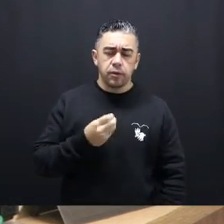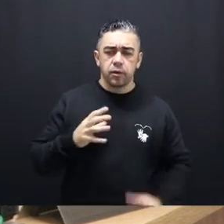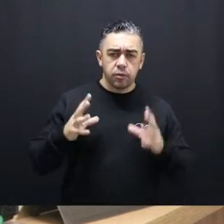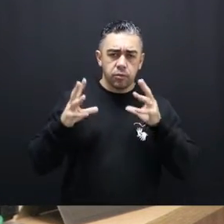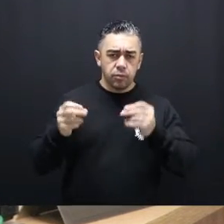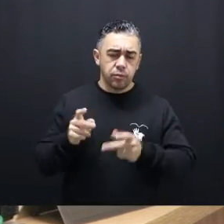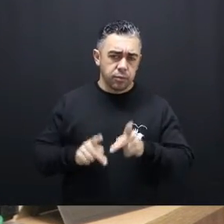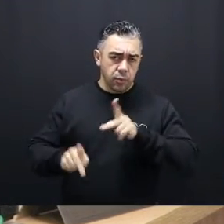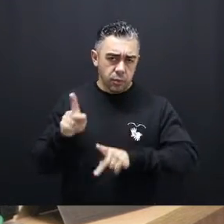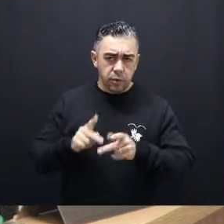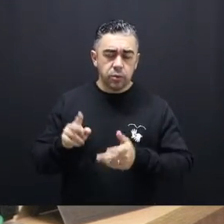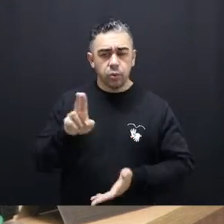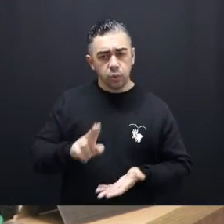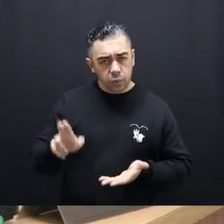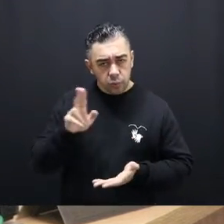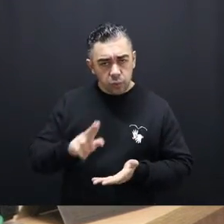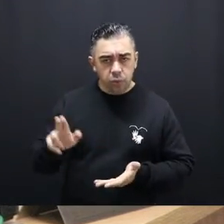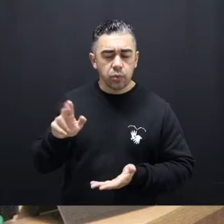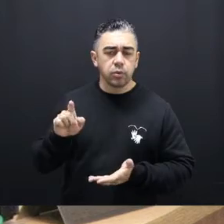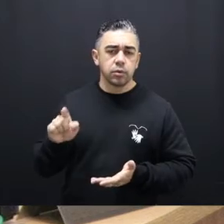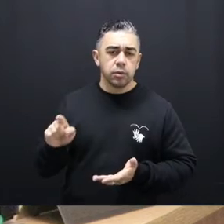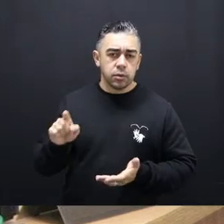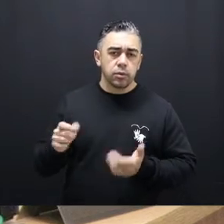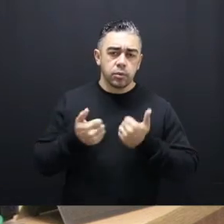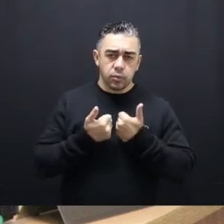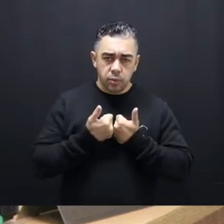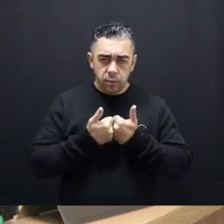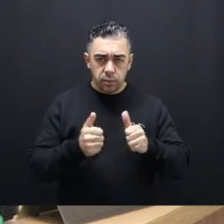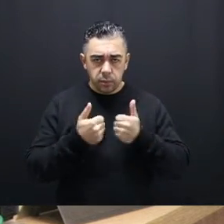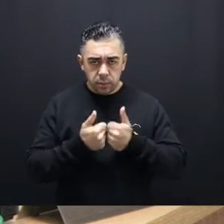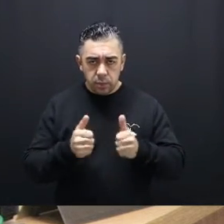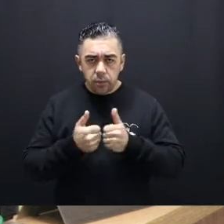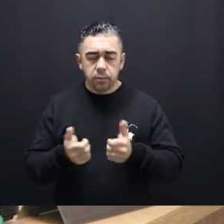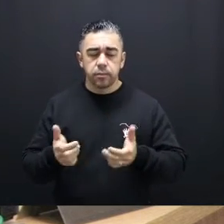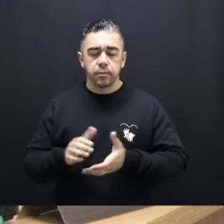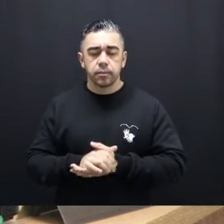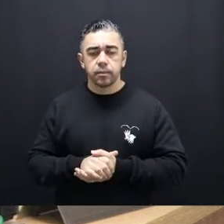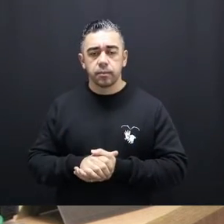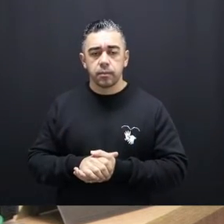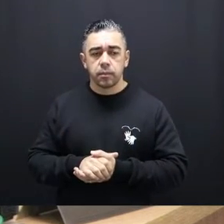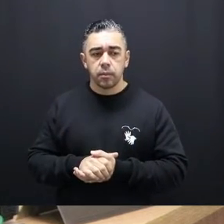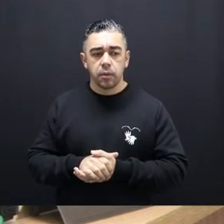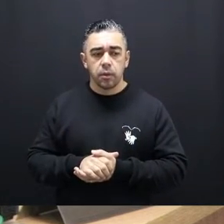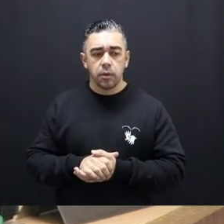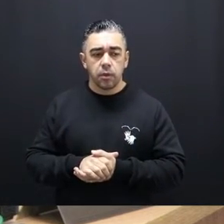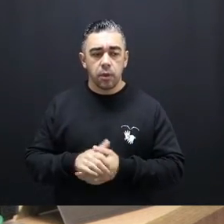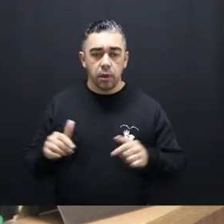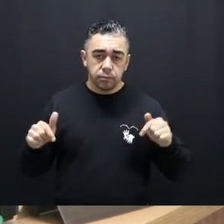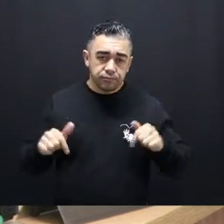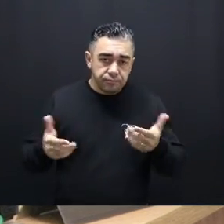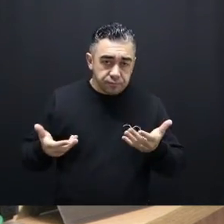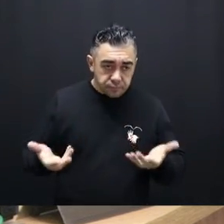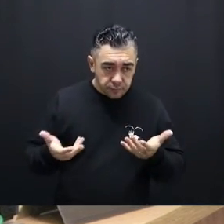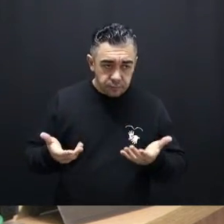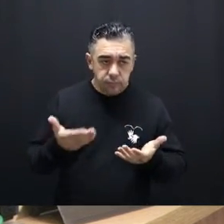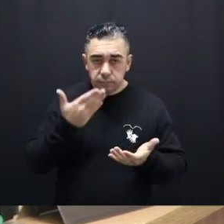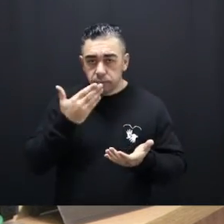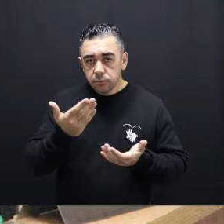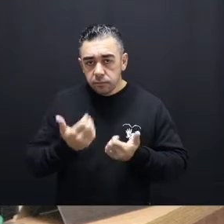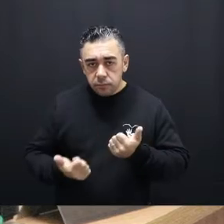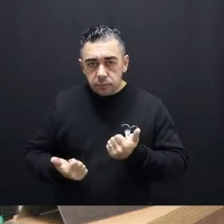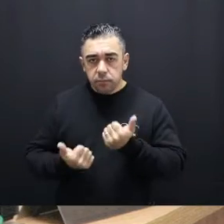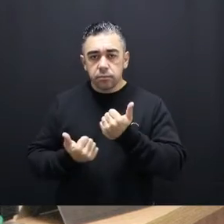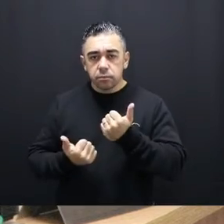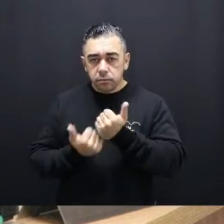que utilizam esse transporte municipal então aqui quero pedir o apoio de